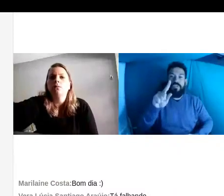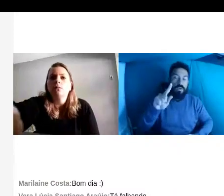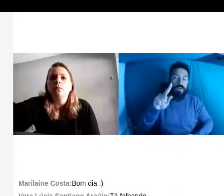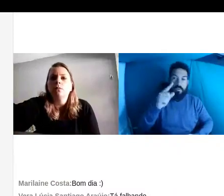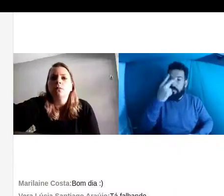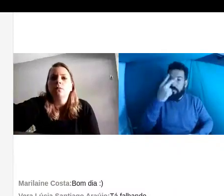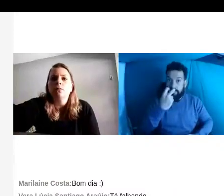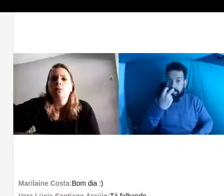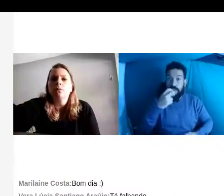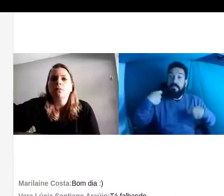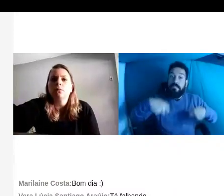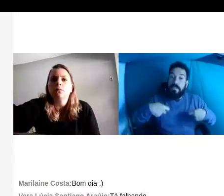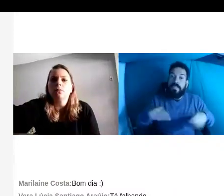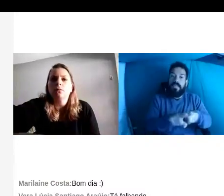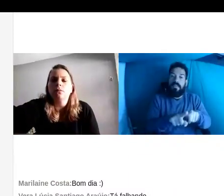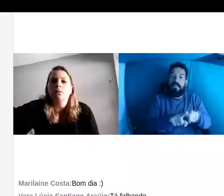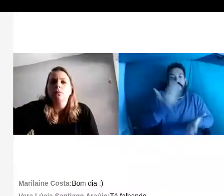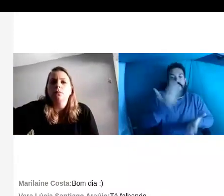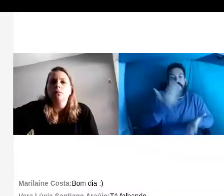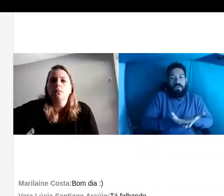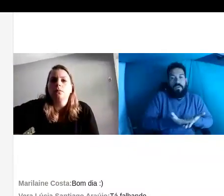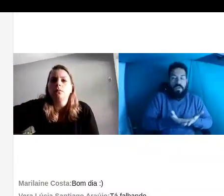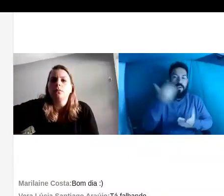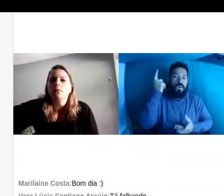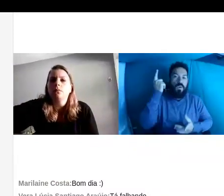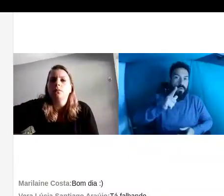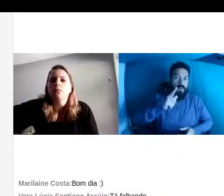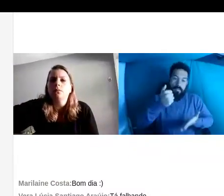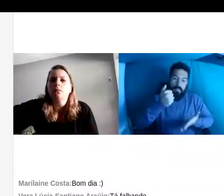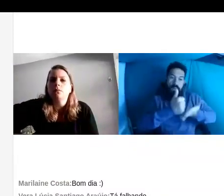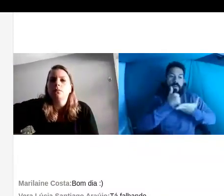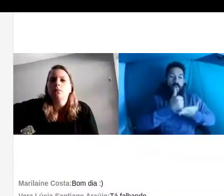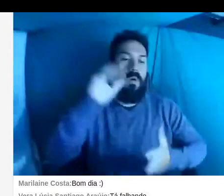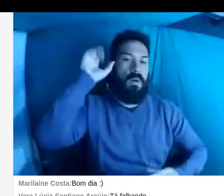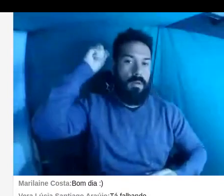estudar para ser escritor.